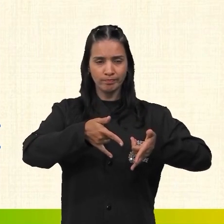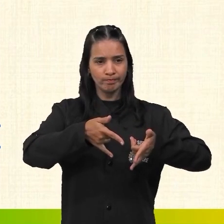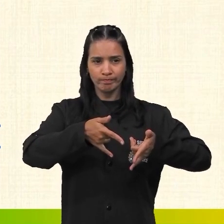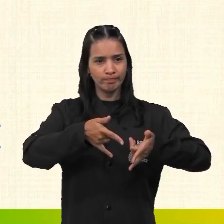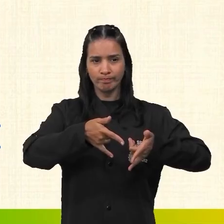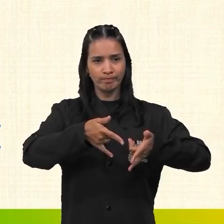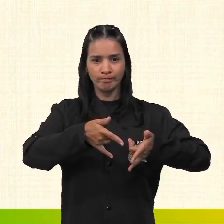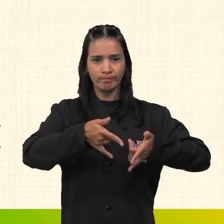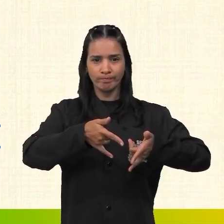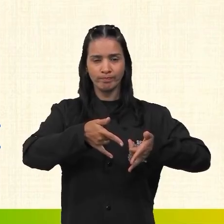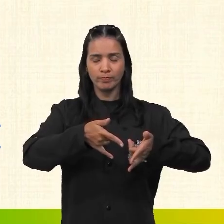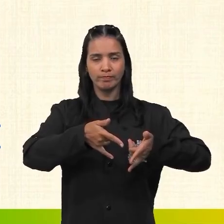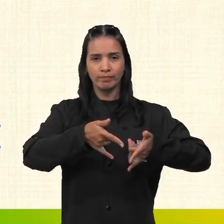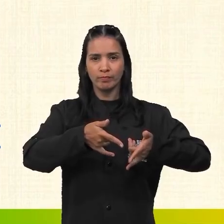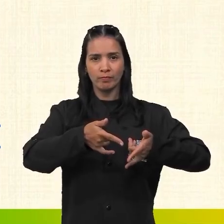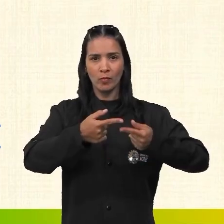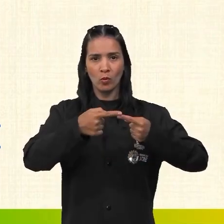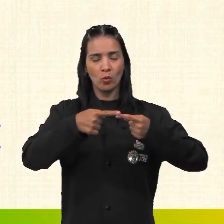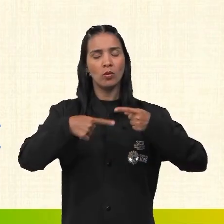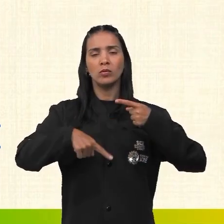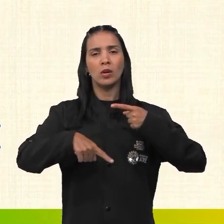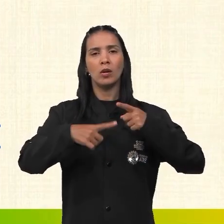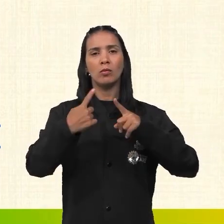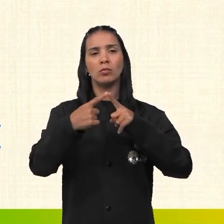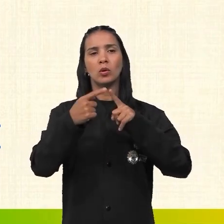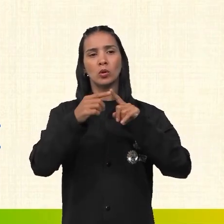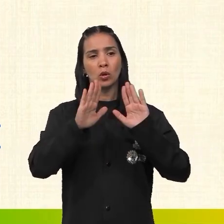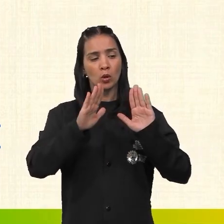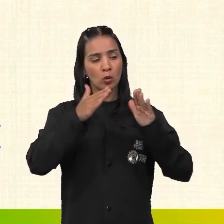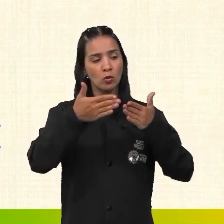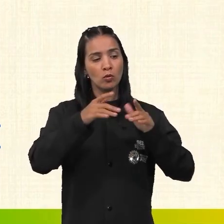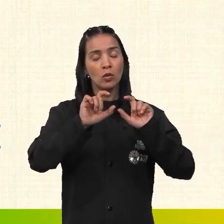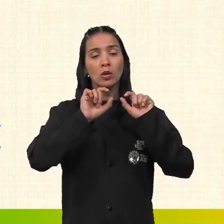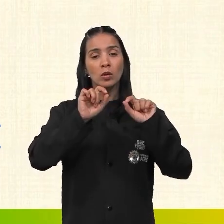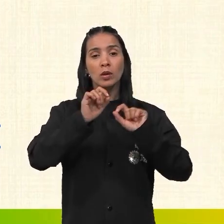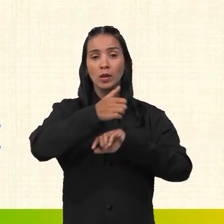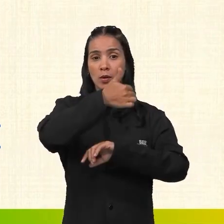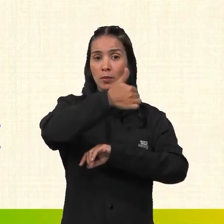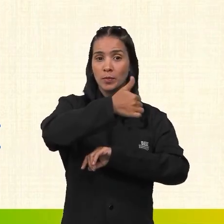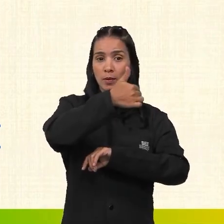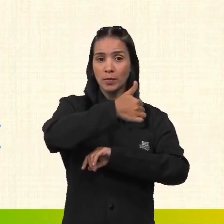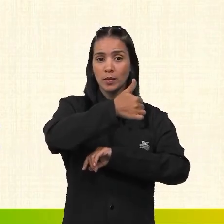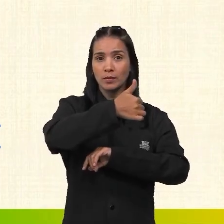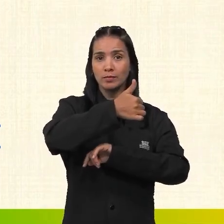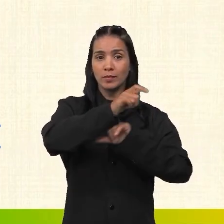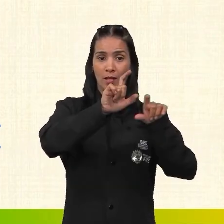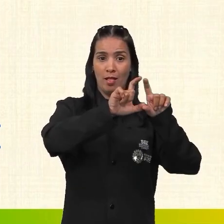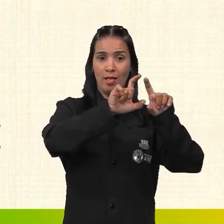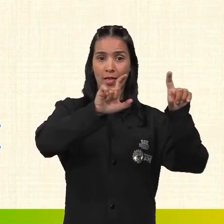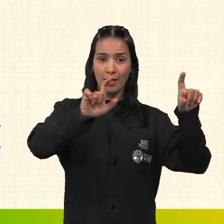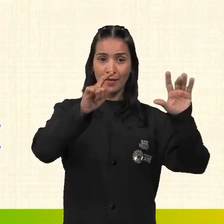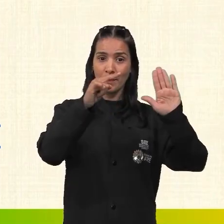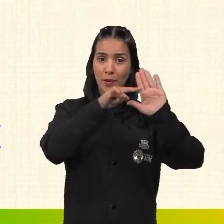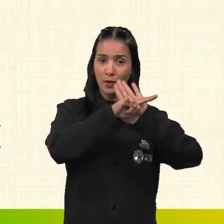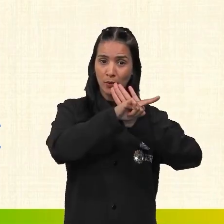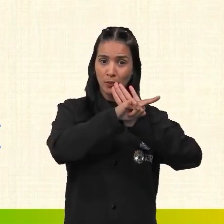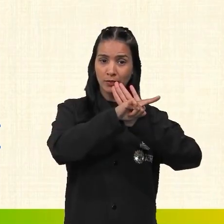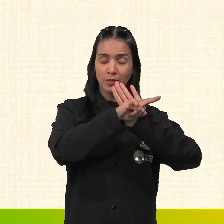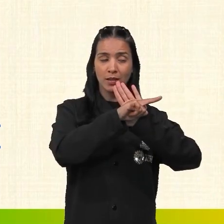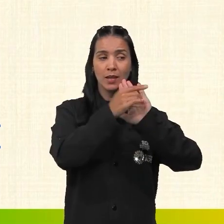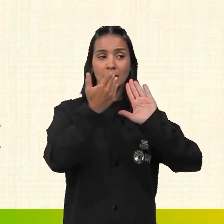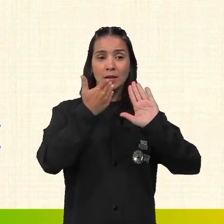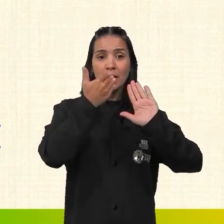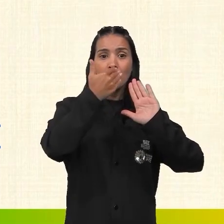Não, gente, até porque nosso foco é o primeiro quadrinho. Aqui no segundo quadrinho ele só fala que ele